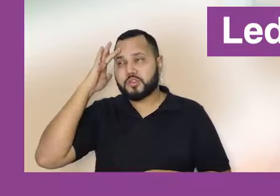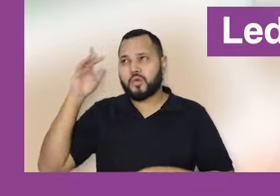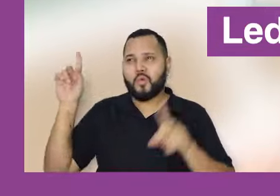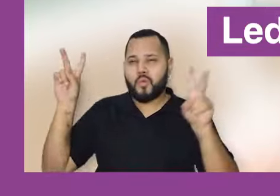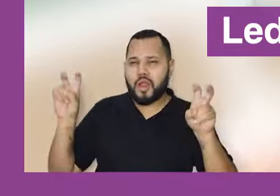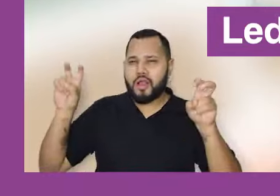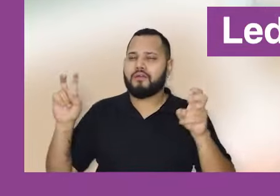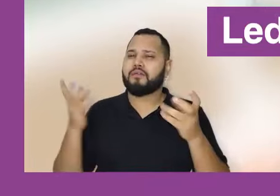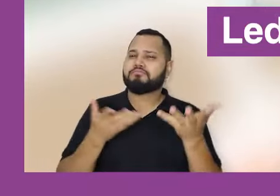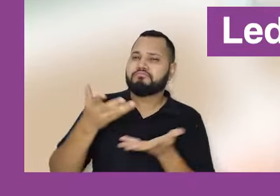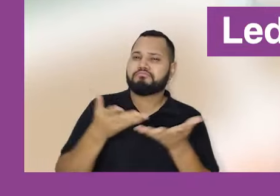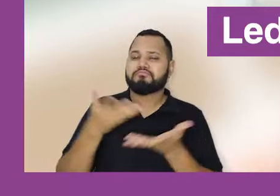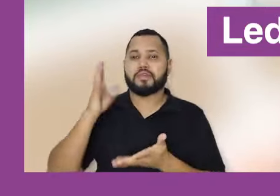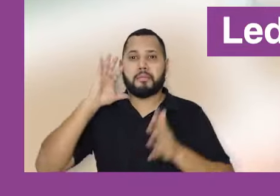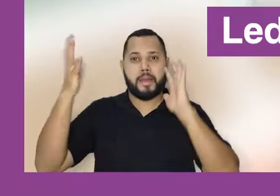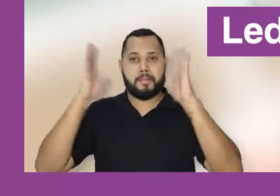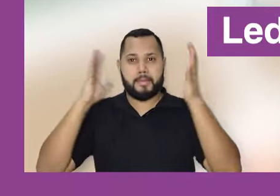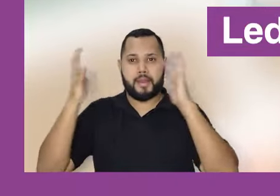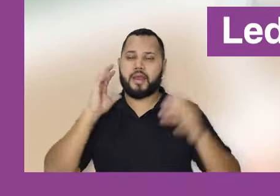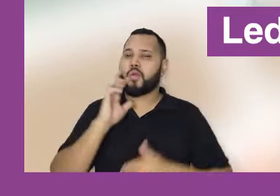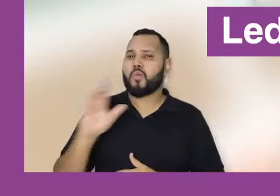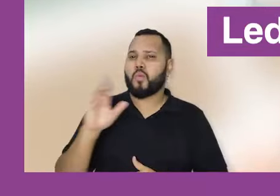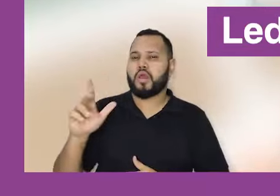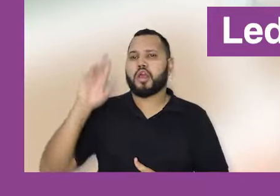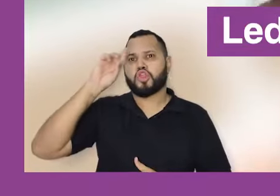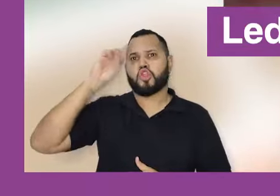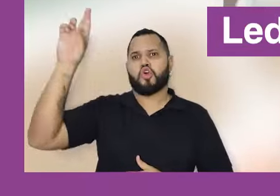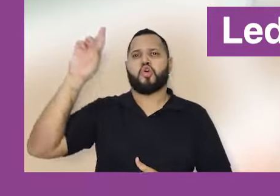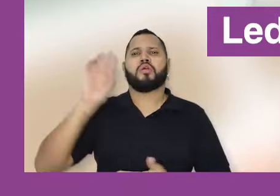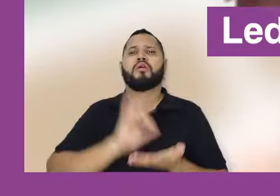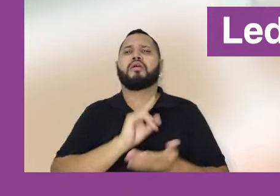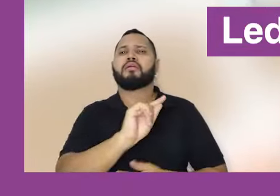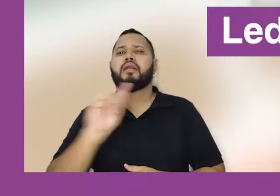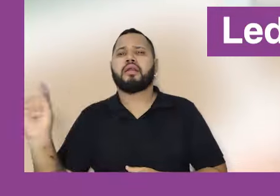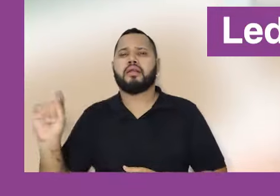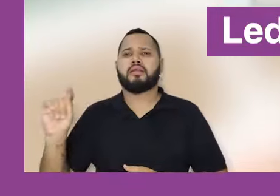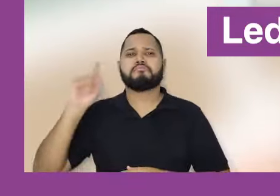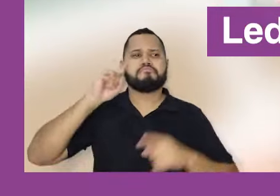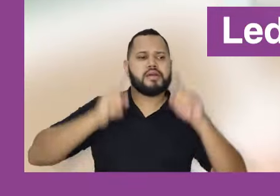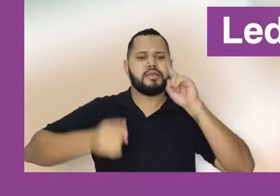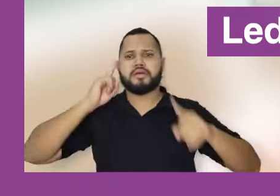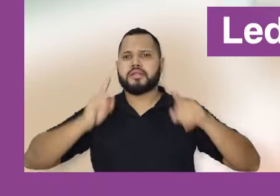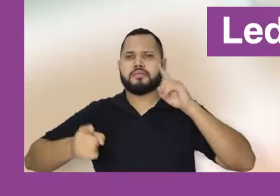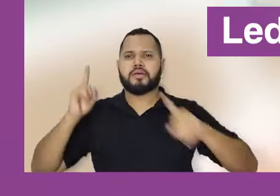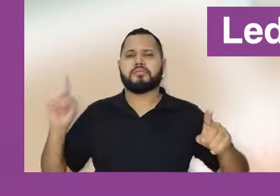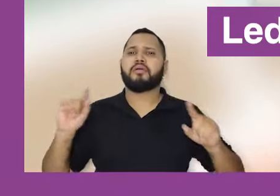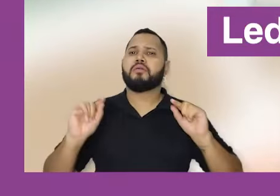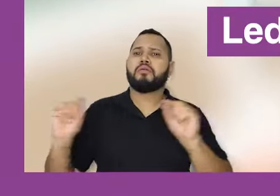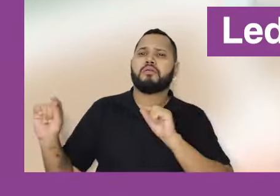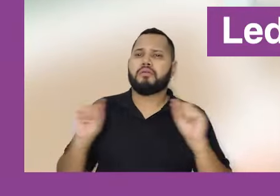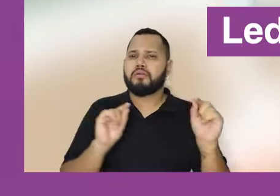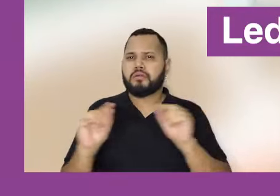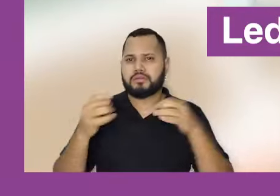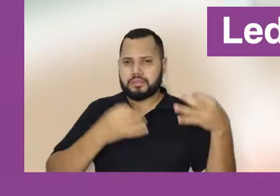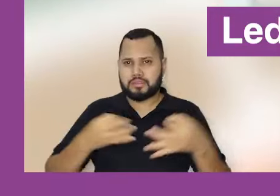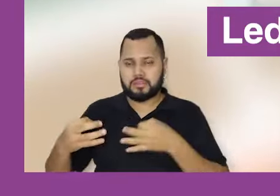que facilita para que as coisas aconteçam não é quem é o dono da verdade quem domina ou quem tem a obrigação de fazer tudo